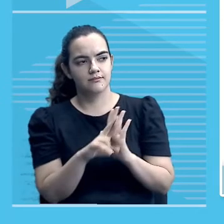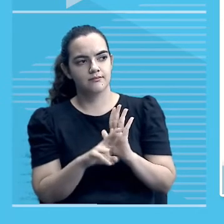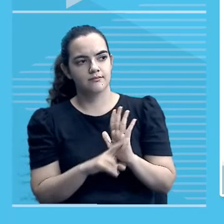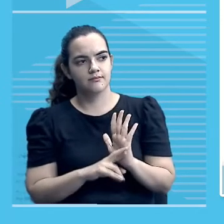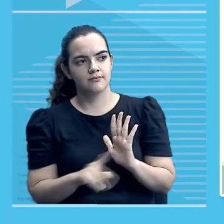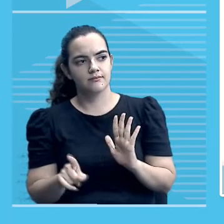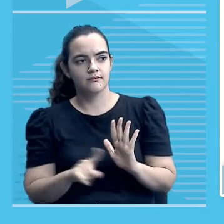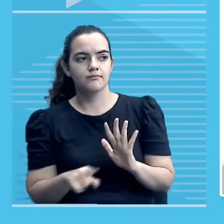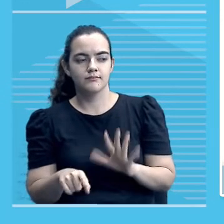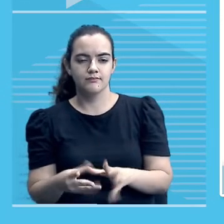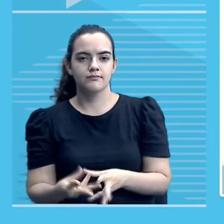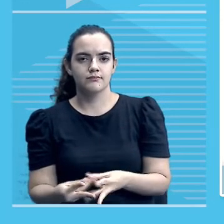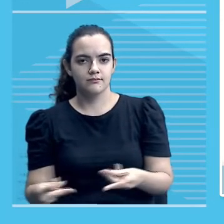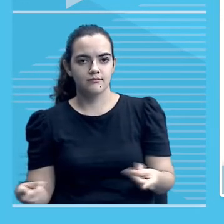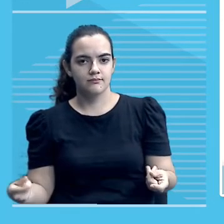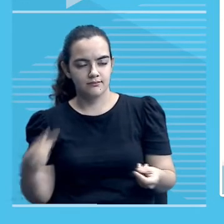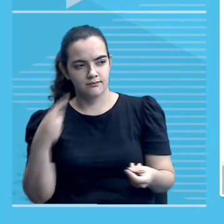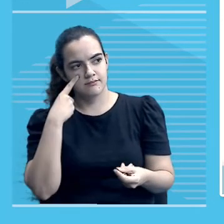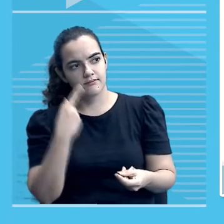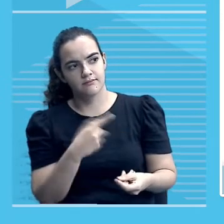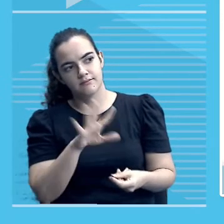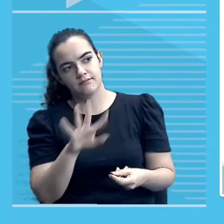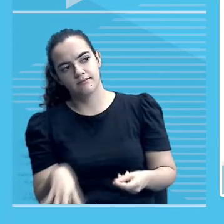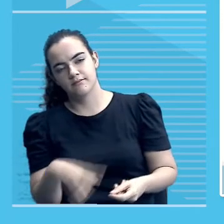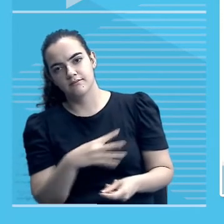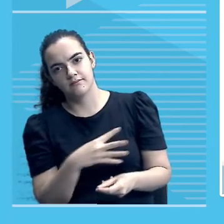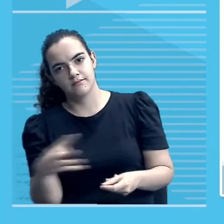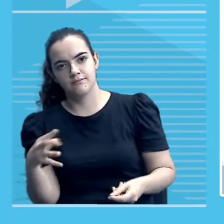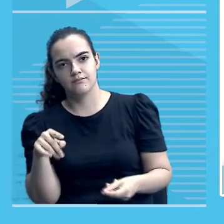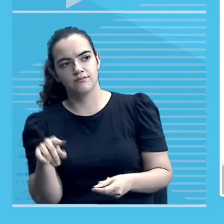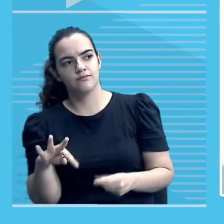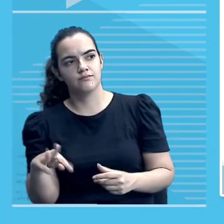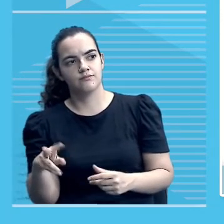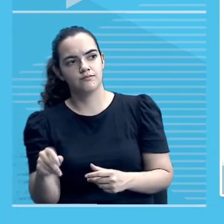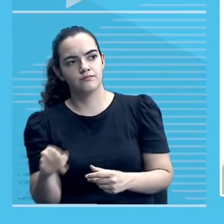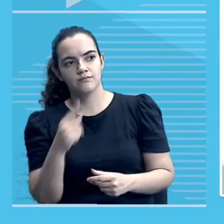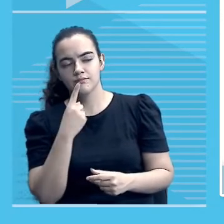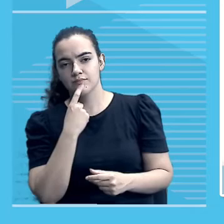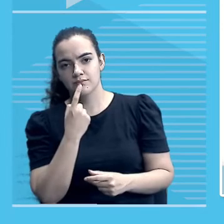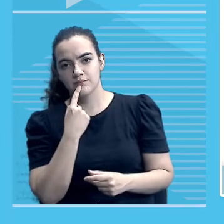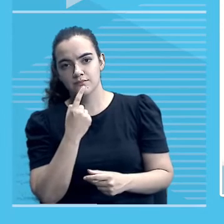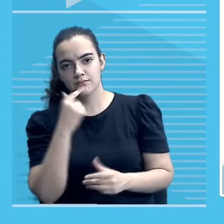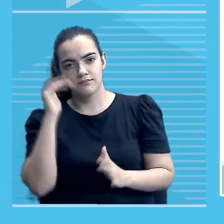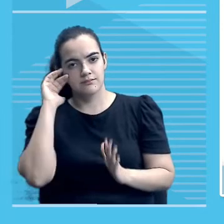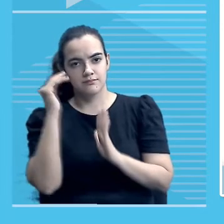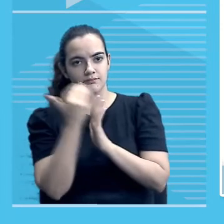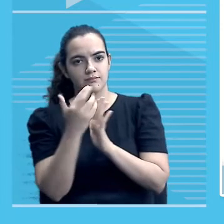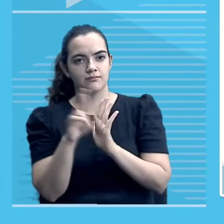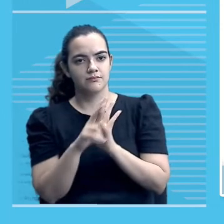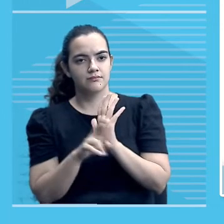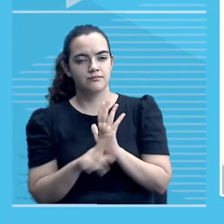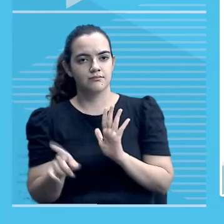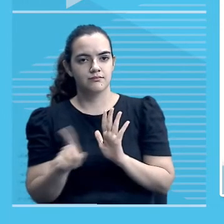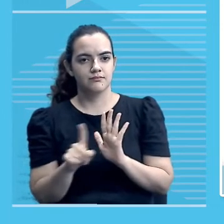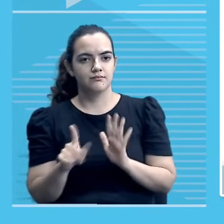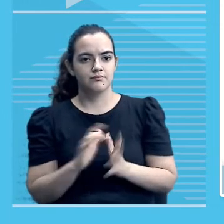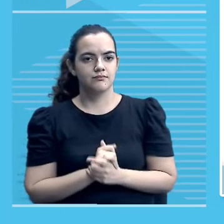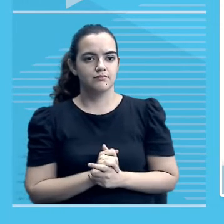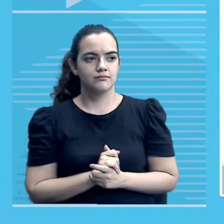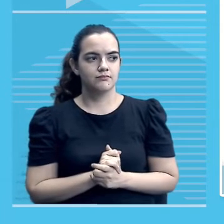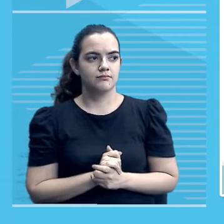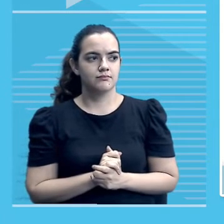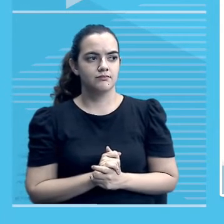carbonato de cálcio não. Inclusive, esse permanganato de potássio, quem já teve catapora, usou ele, comprou um pozinho